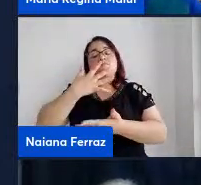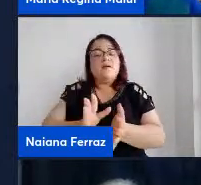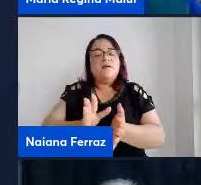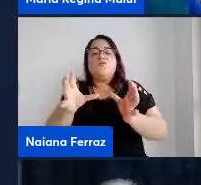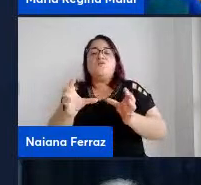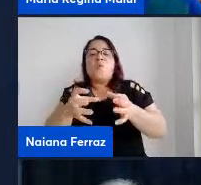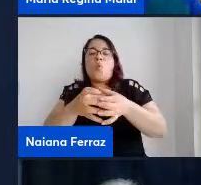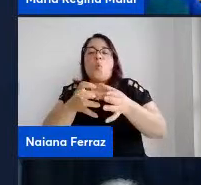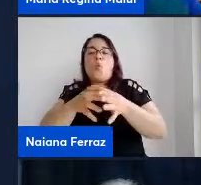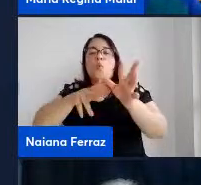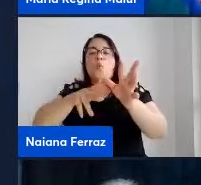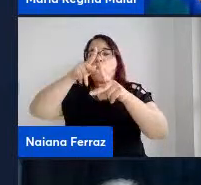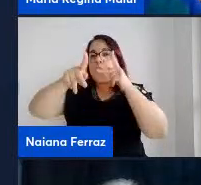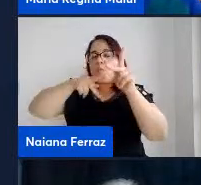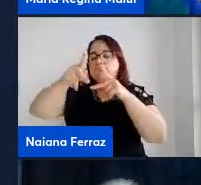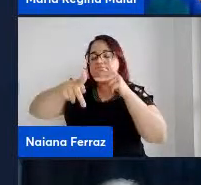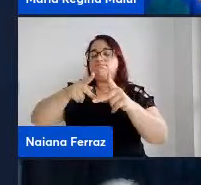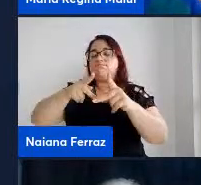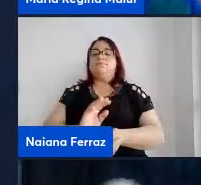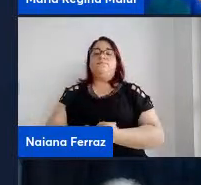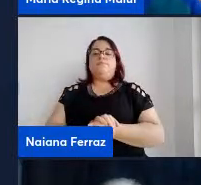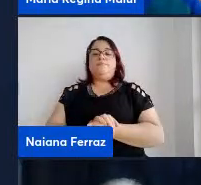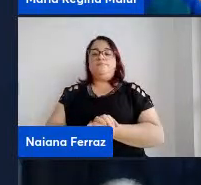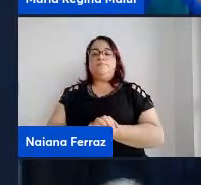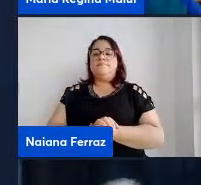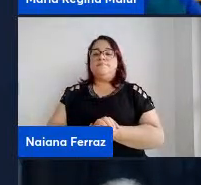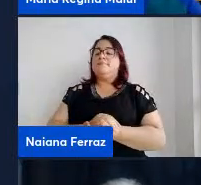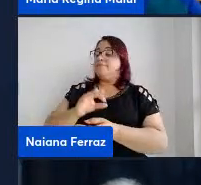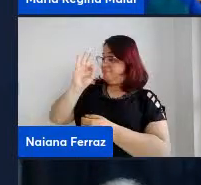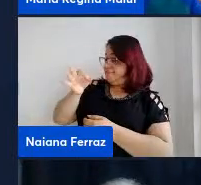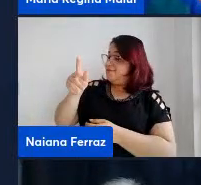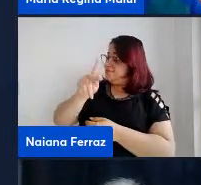Interessante. Confere, professor.